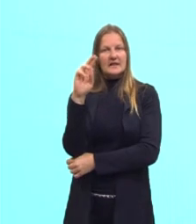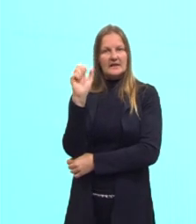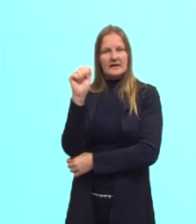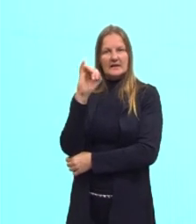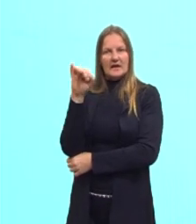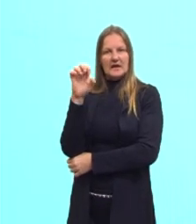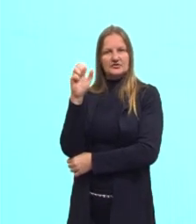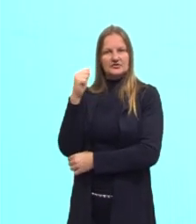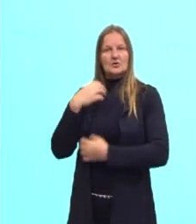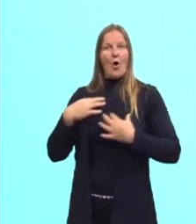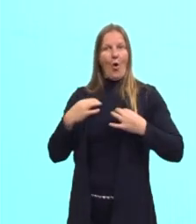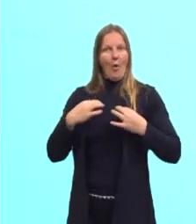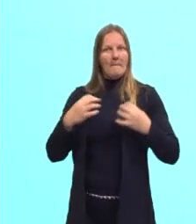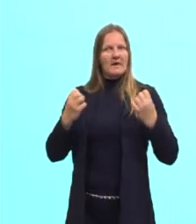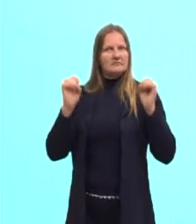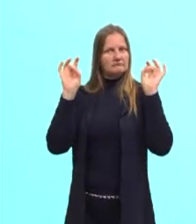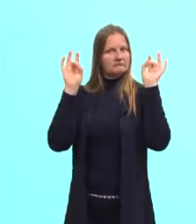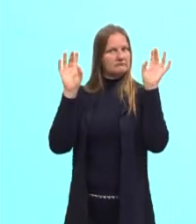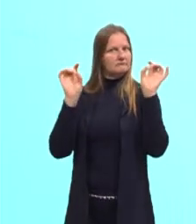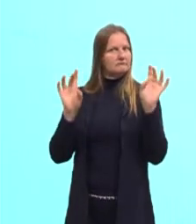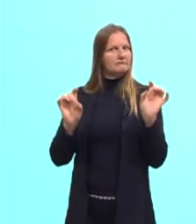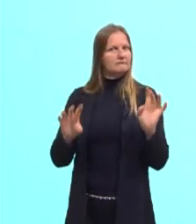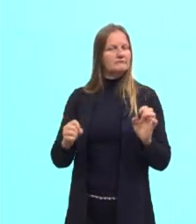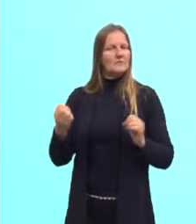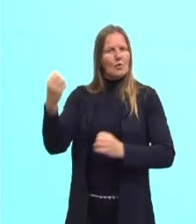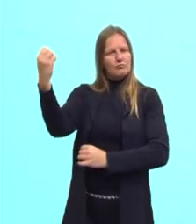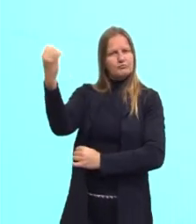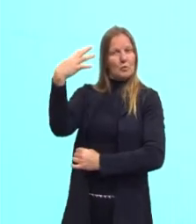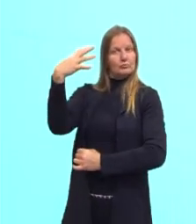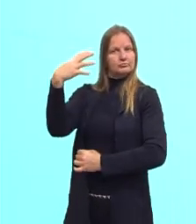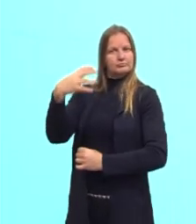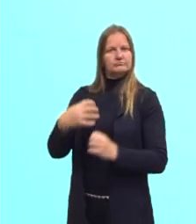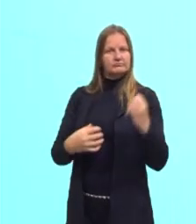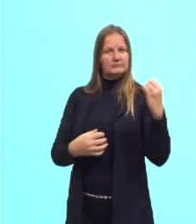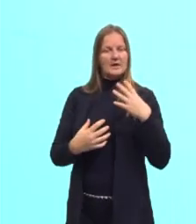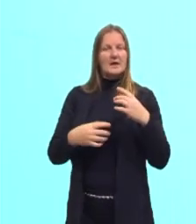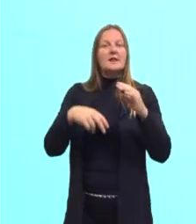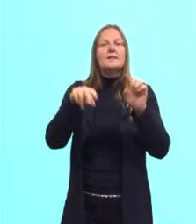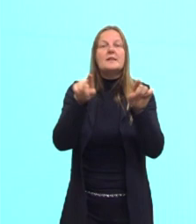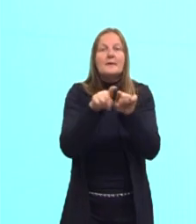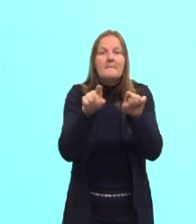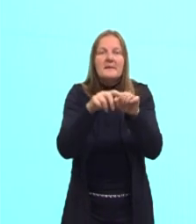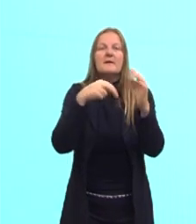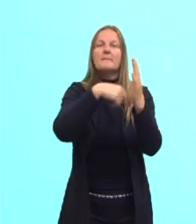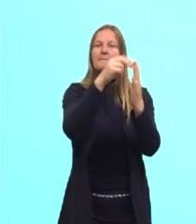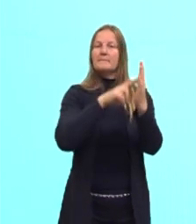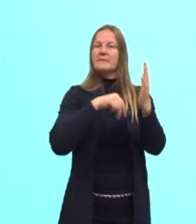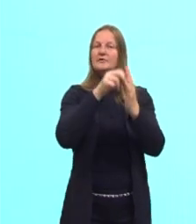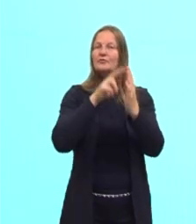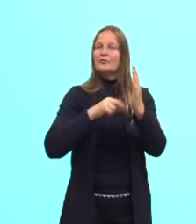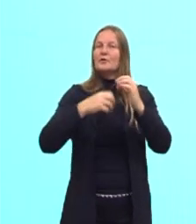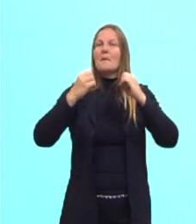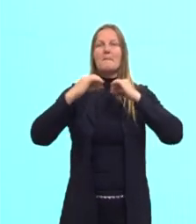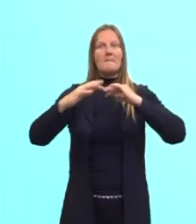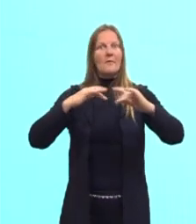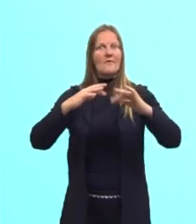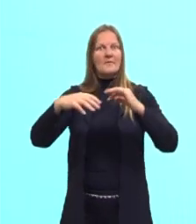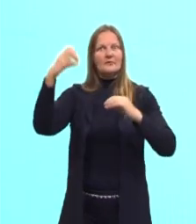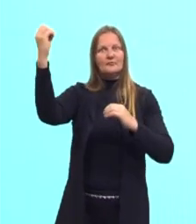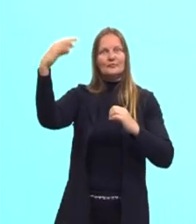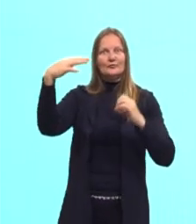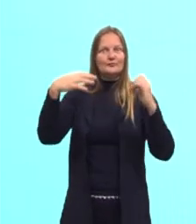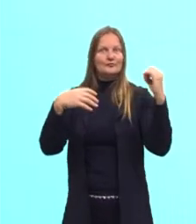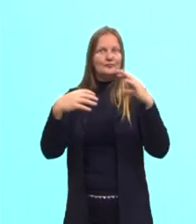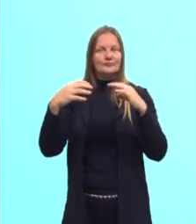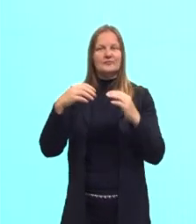e tem uma característica também muito peculiar do Rio bran que é a pintura em movimento se a gente perceber